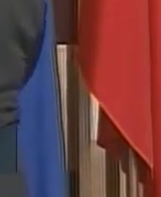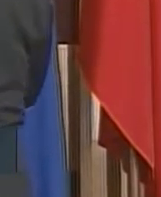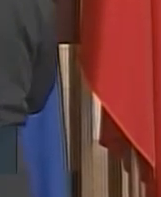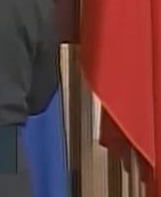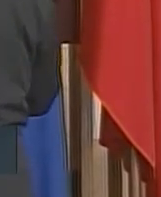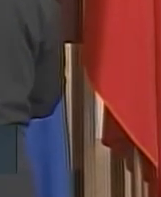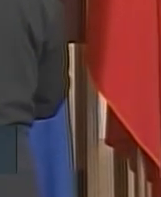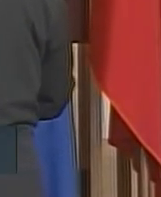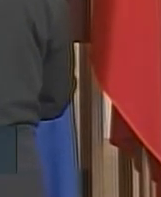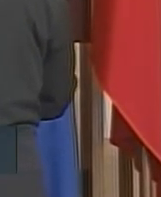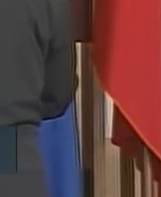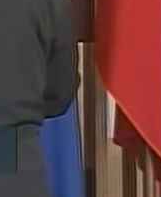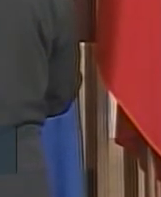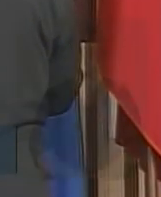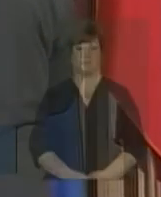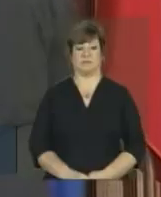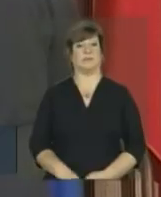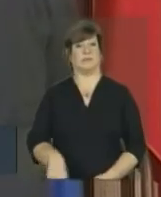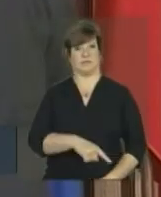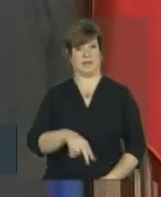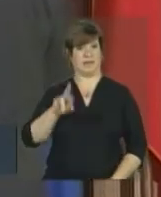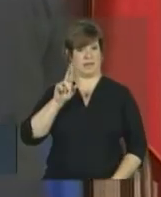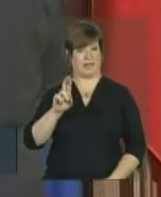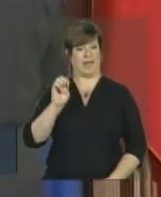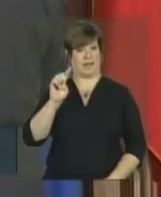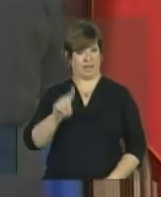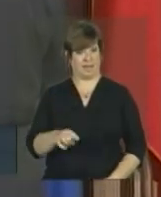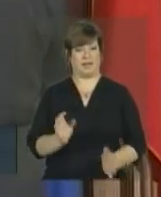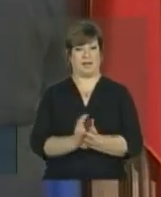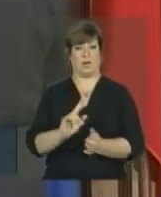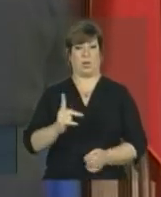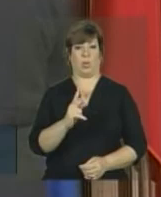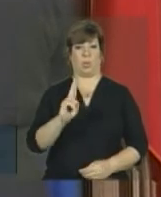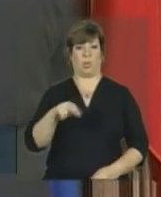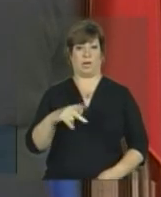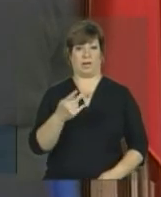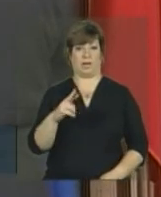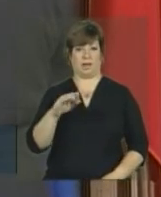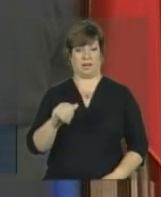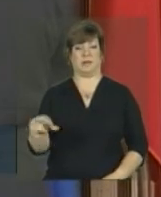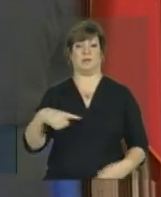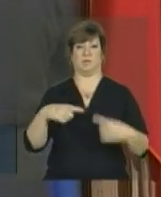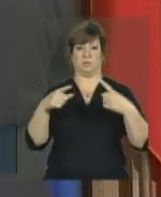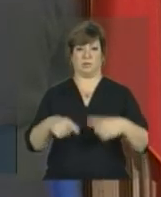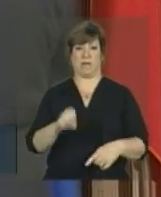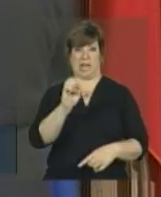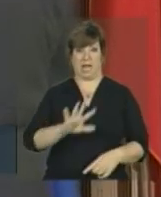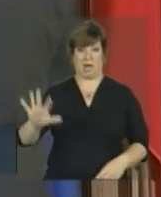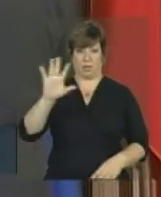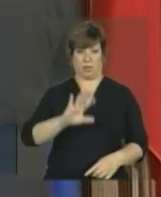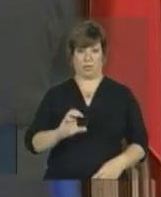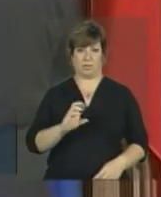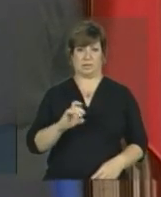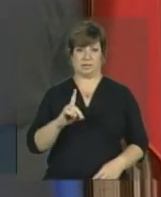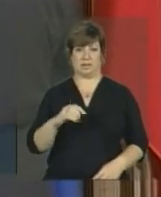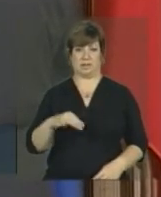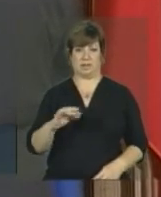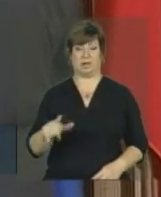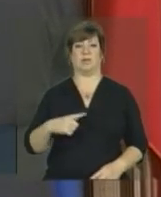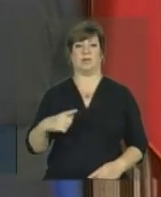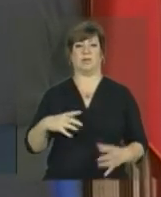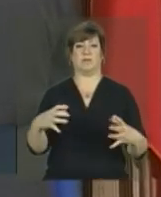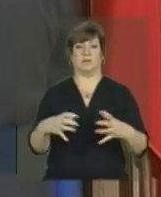É o representante da Hungria e está situado na Europa Central. Limita-se com a Áustria,